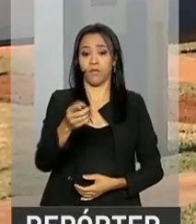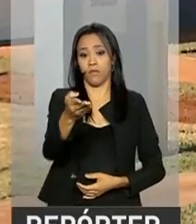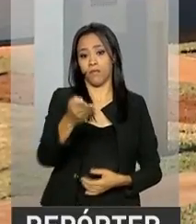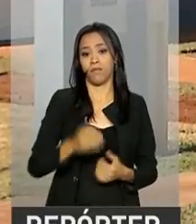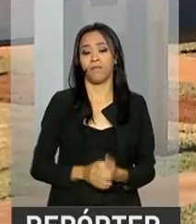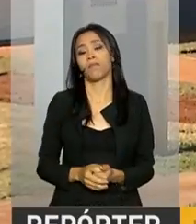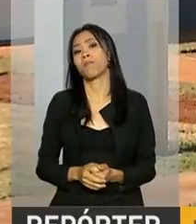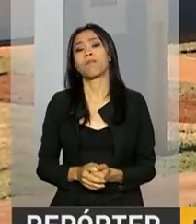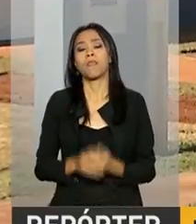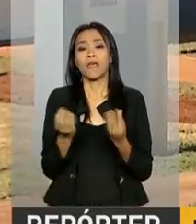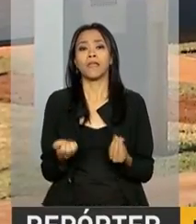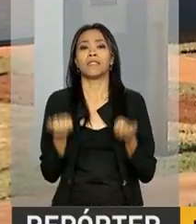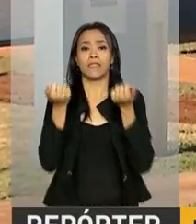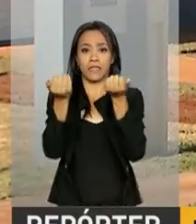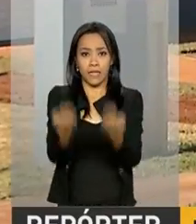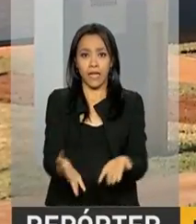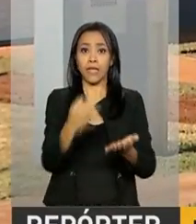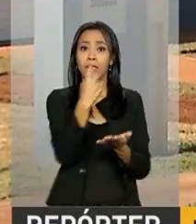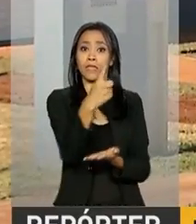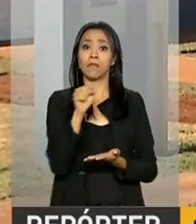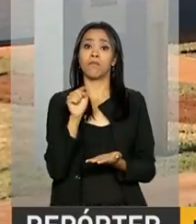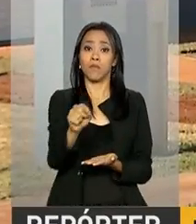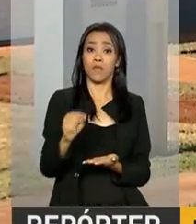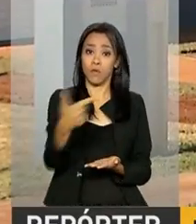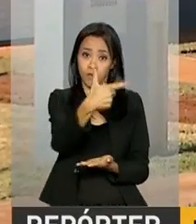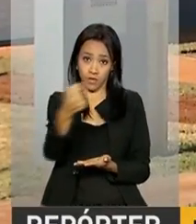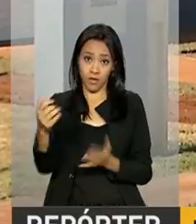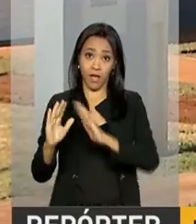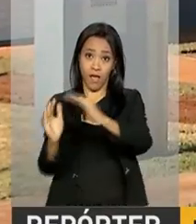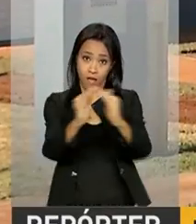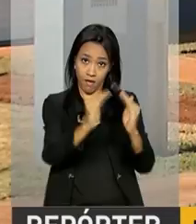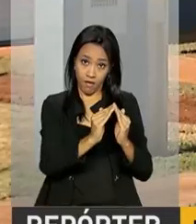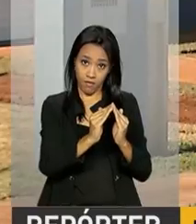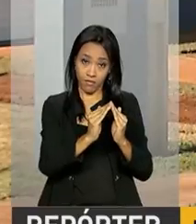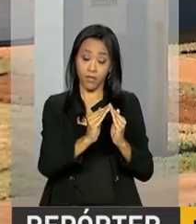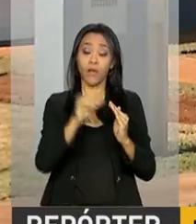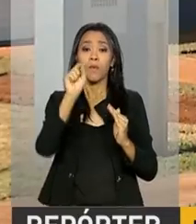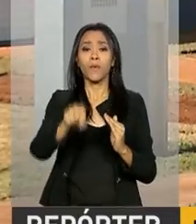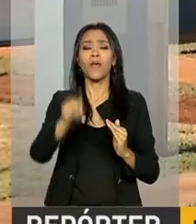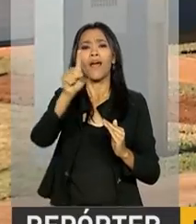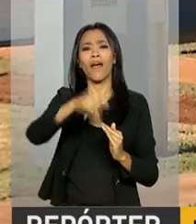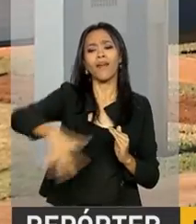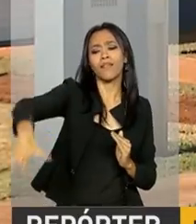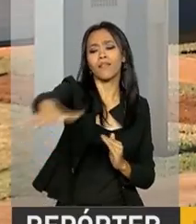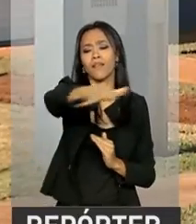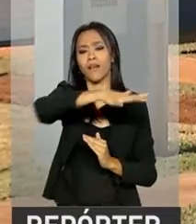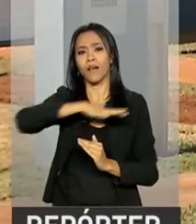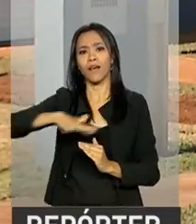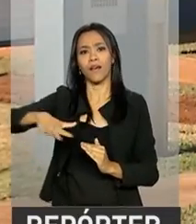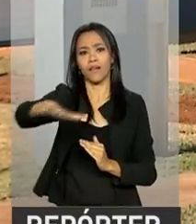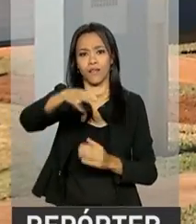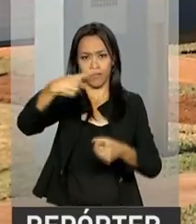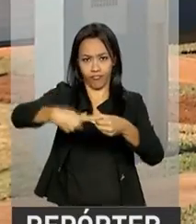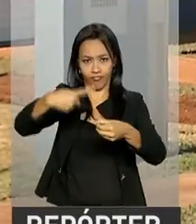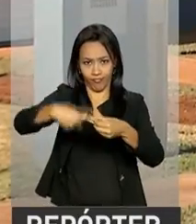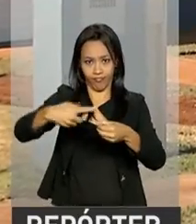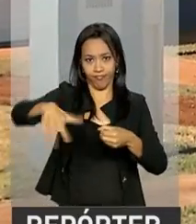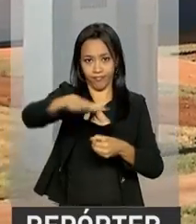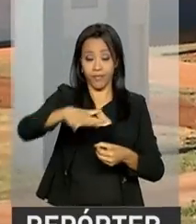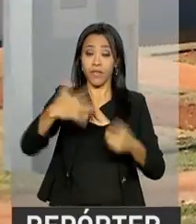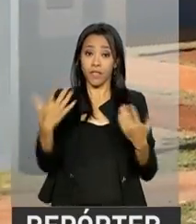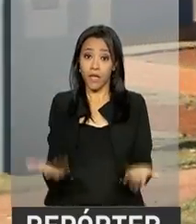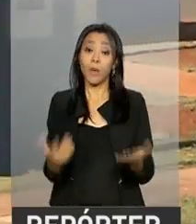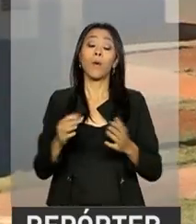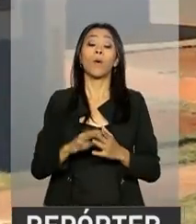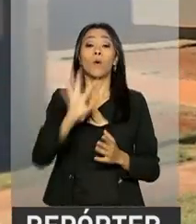Serão entregues 1.300 unidades do programa Minha Casa Minha Vida, que fazem parte do condomínio Parque Residencial da Solidariedade. O